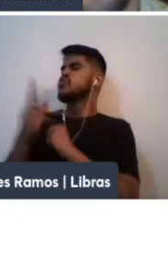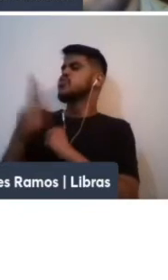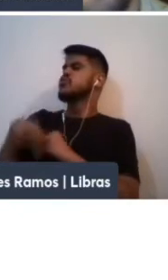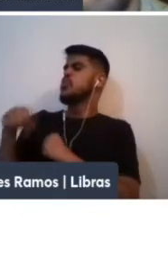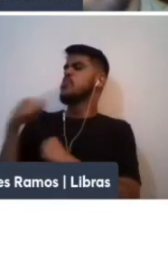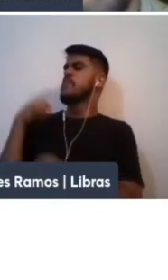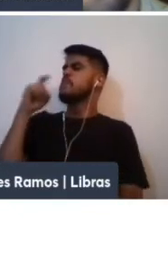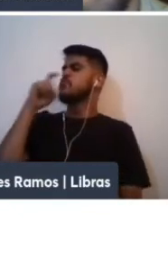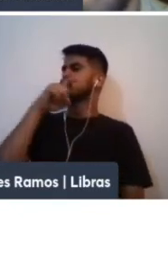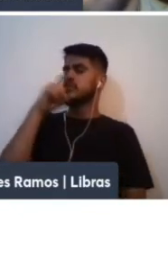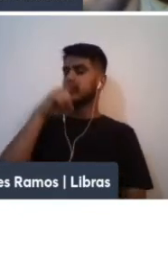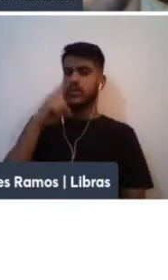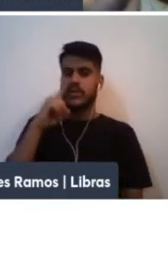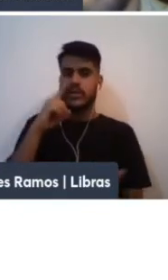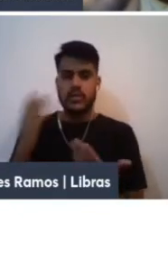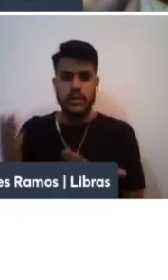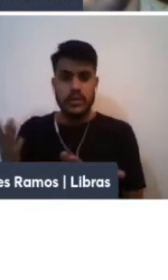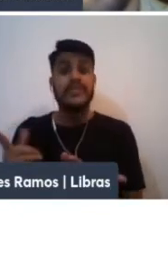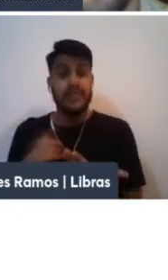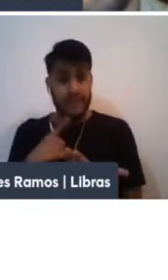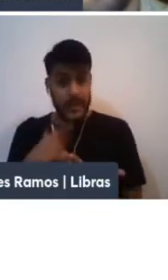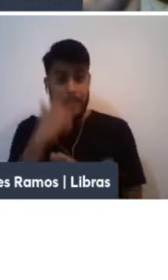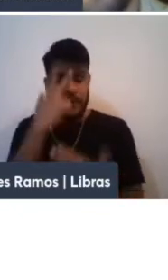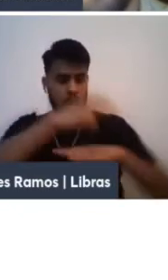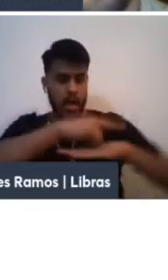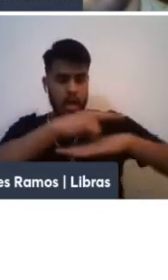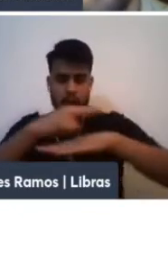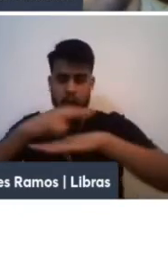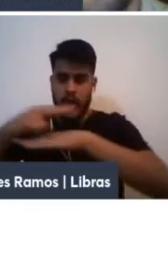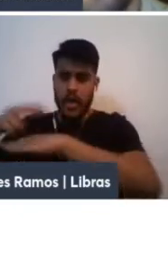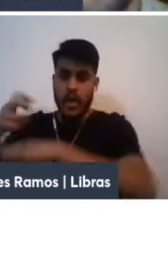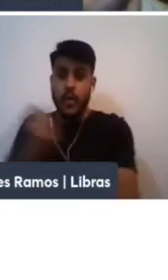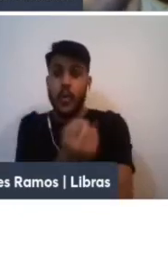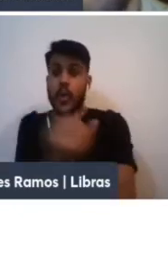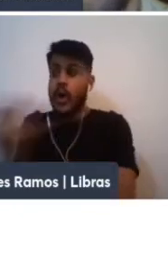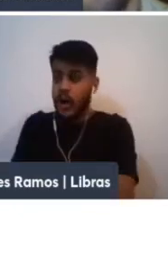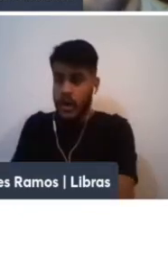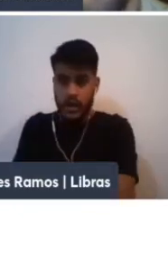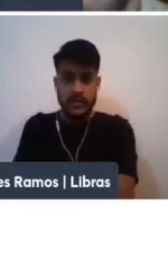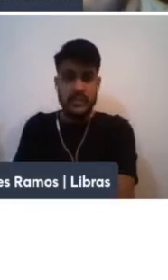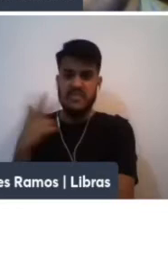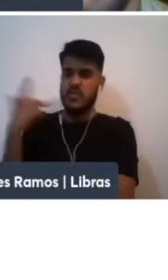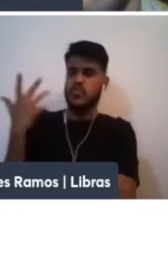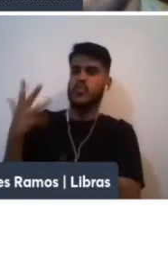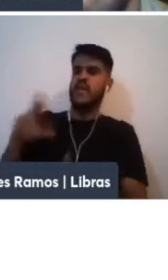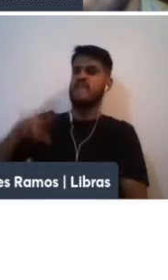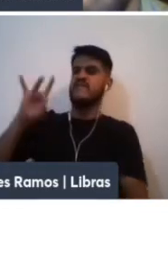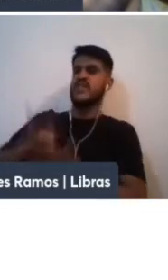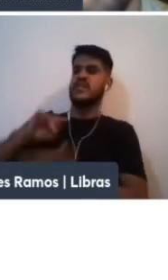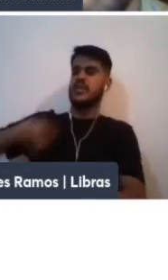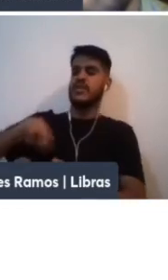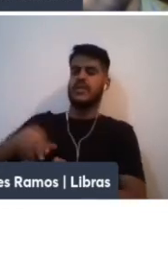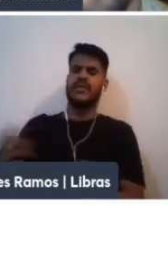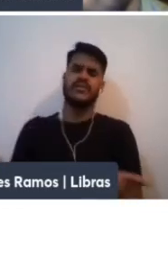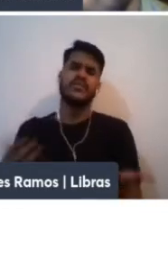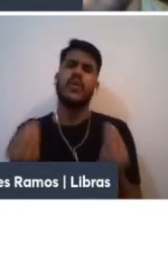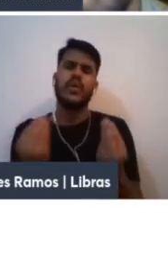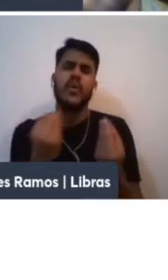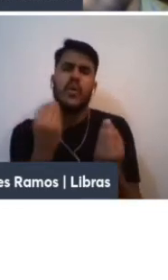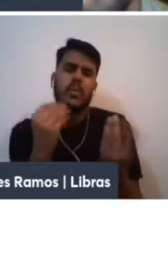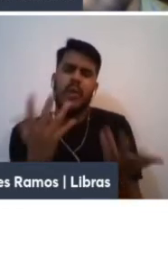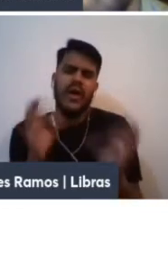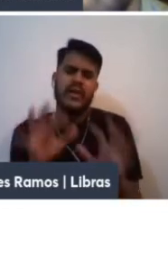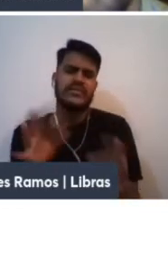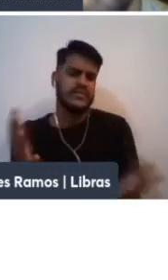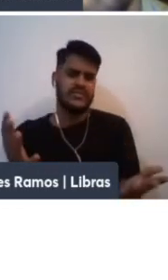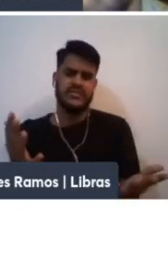leitos lotados, quer dizer, olha o nível de absurdo que nós estamos hoje. Eu não sei desse bloco que está acontecendo. E às